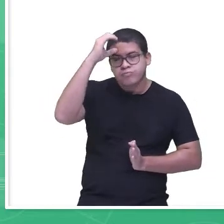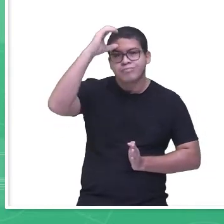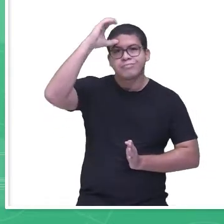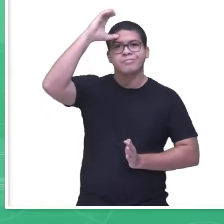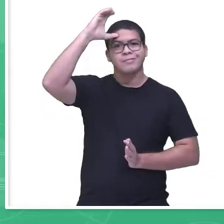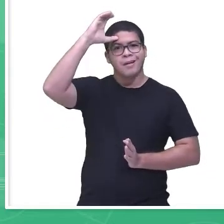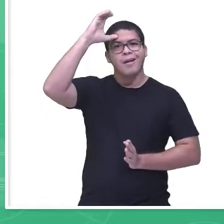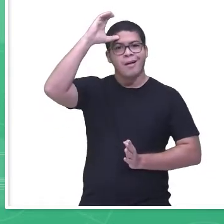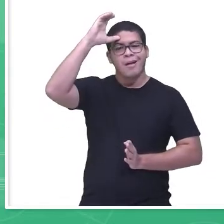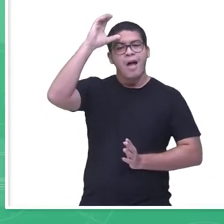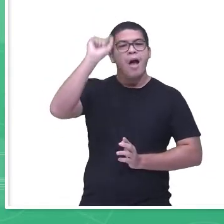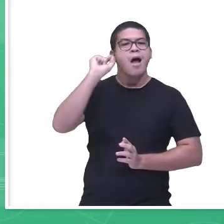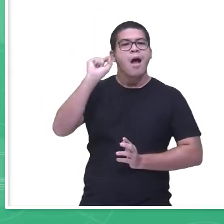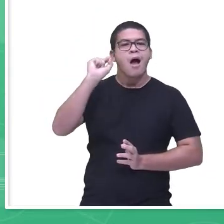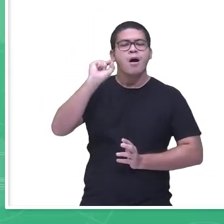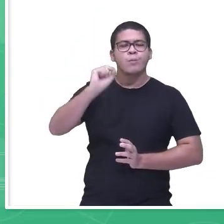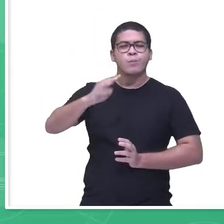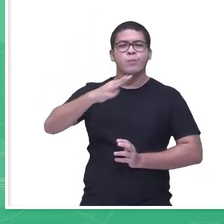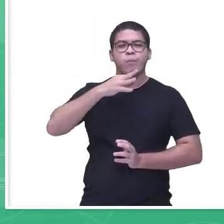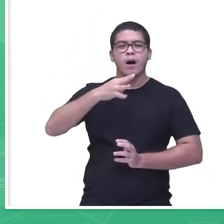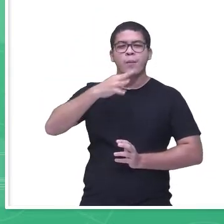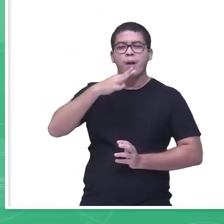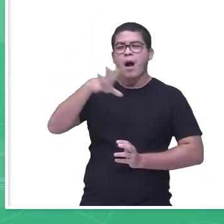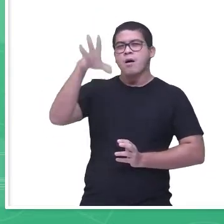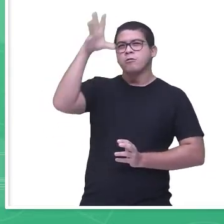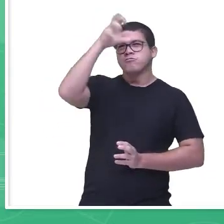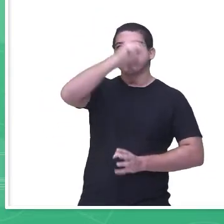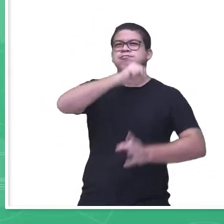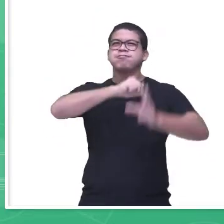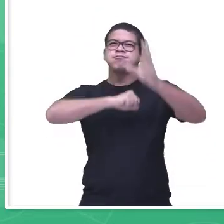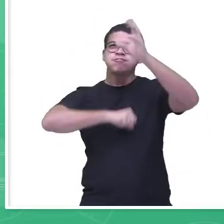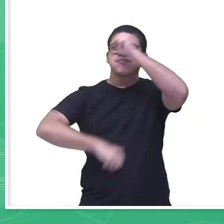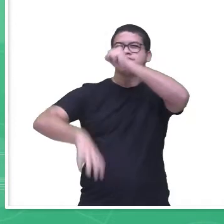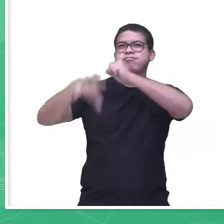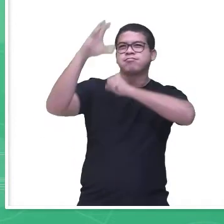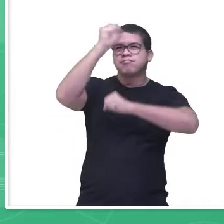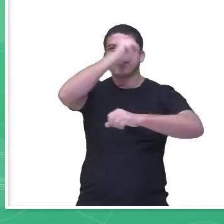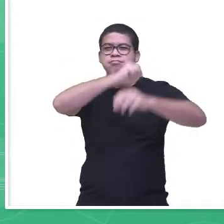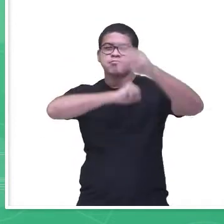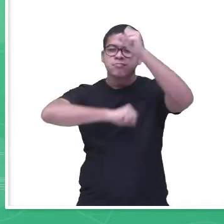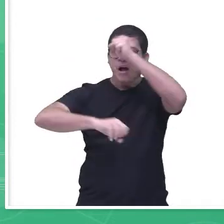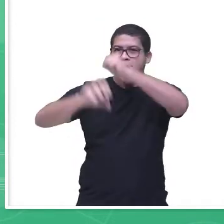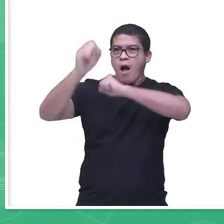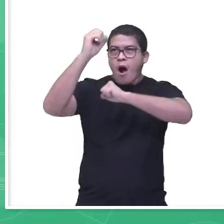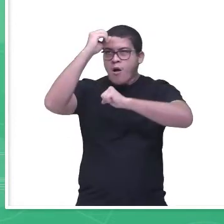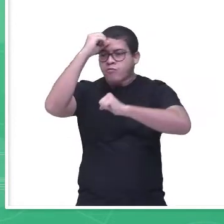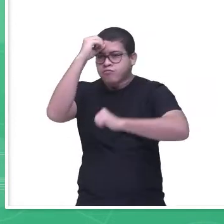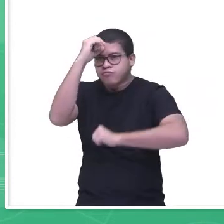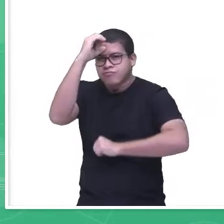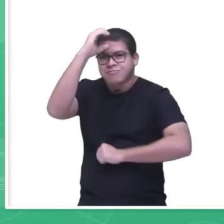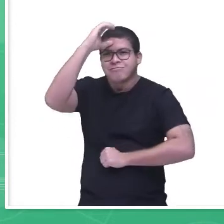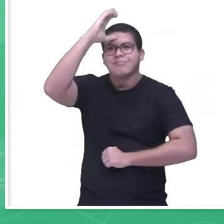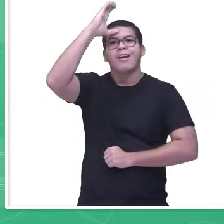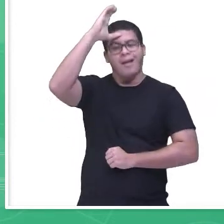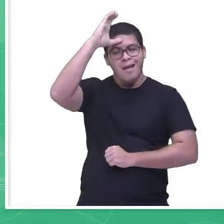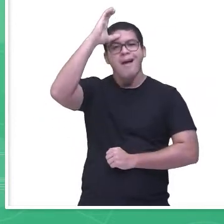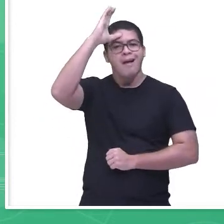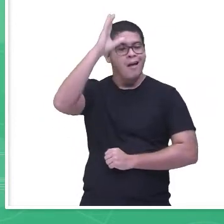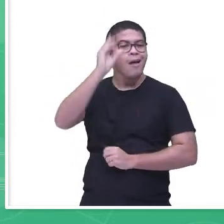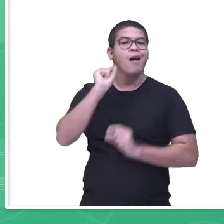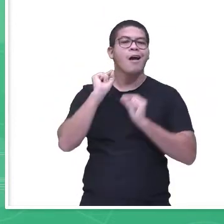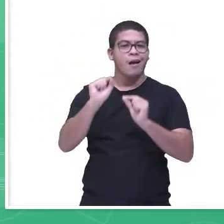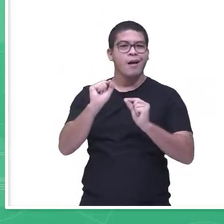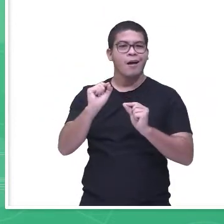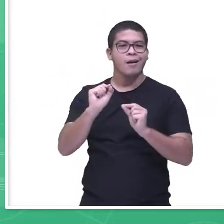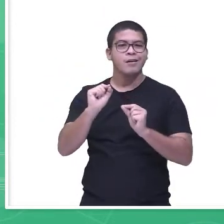essa ideia, eu começo a buscar respostas para essa ideia e finalmente eu chego a uma